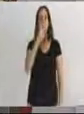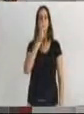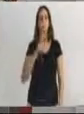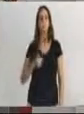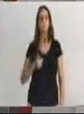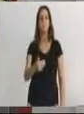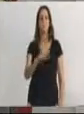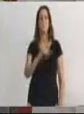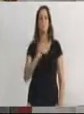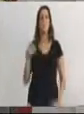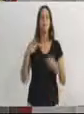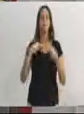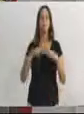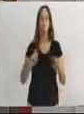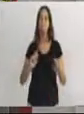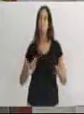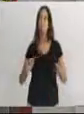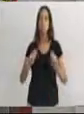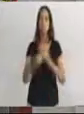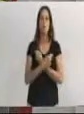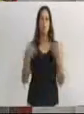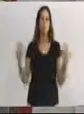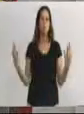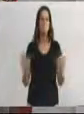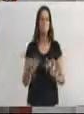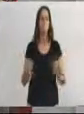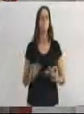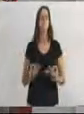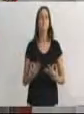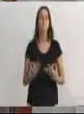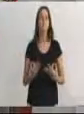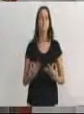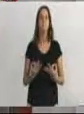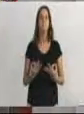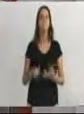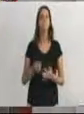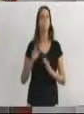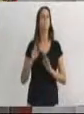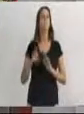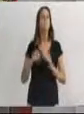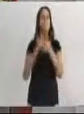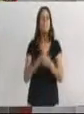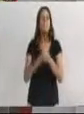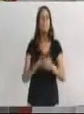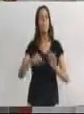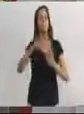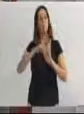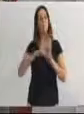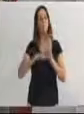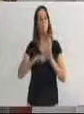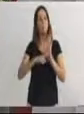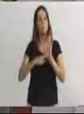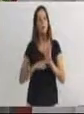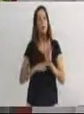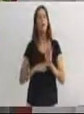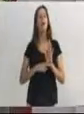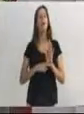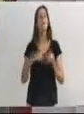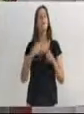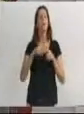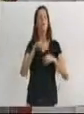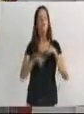um transporte adequado à nossa cidade adequada ao nosso povo adequada às exigências que nossa cidade nosso povo tem realizado ao longo